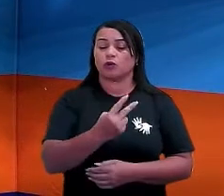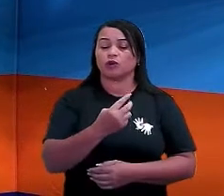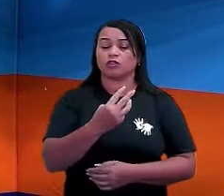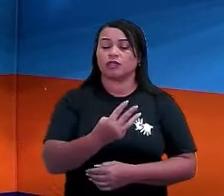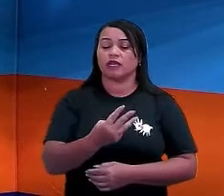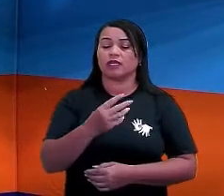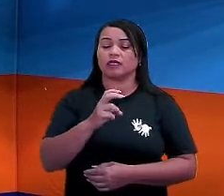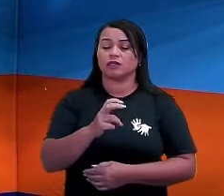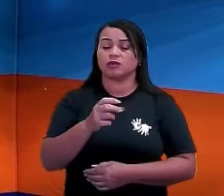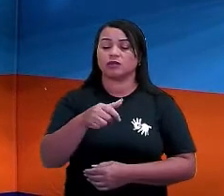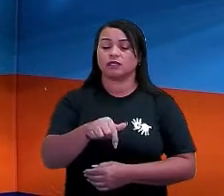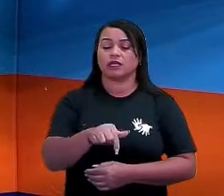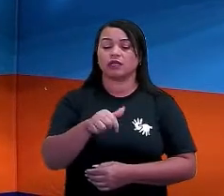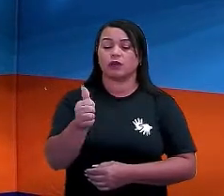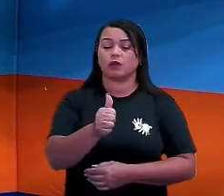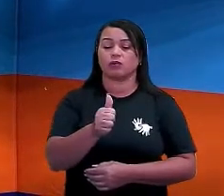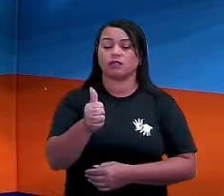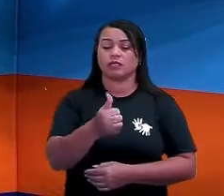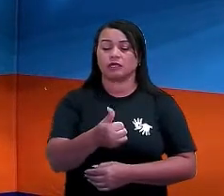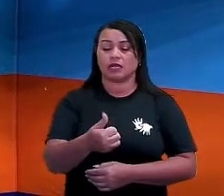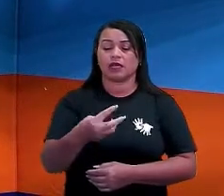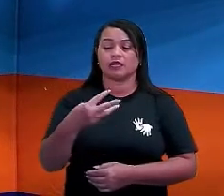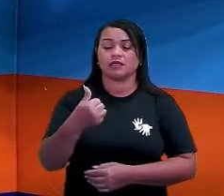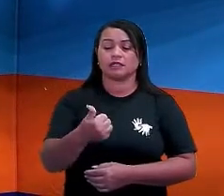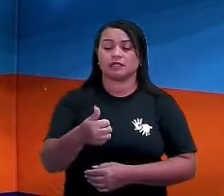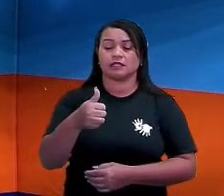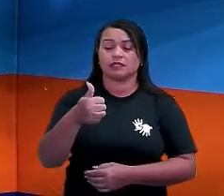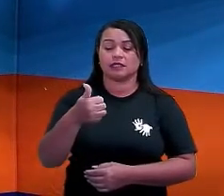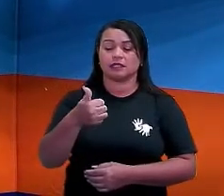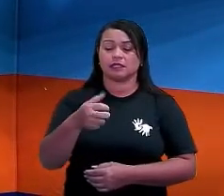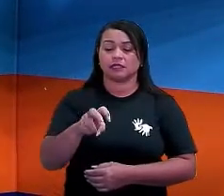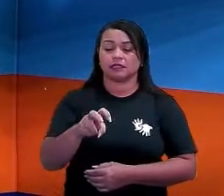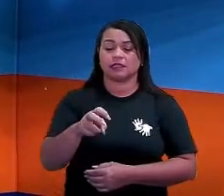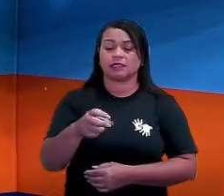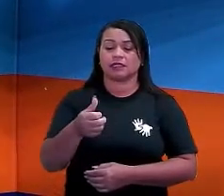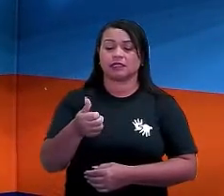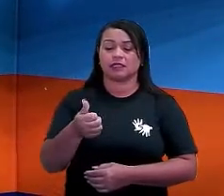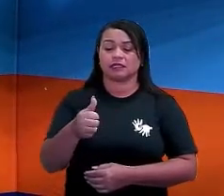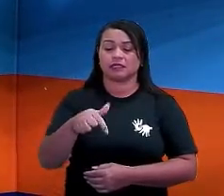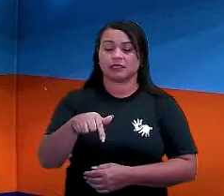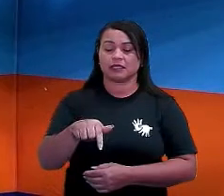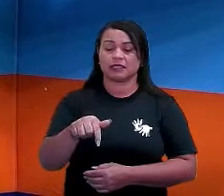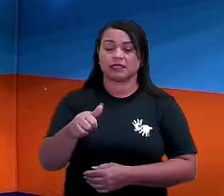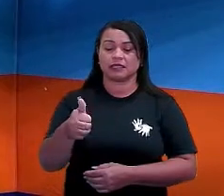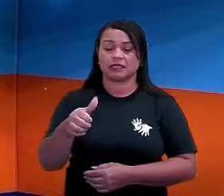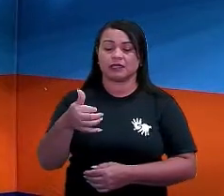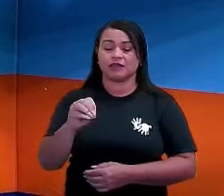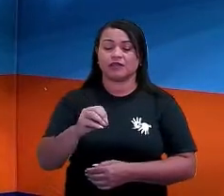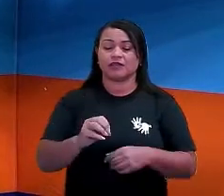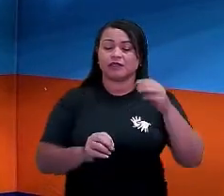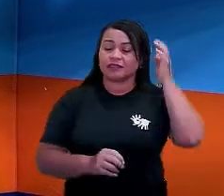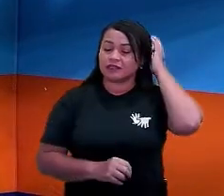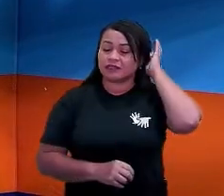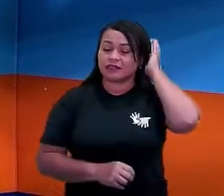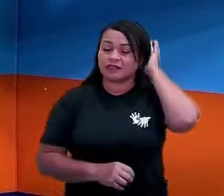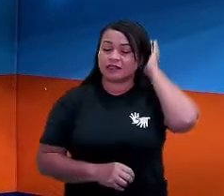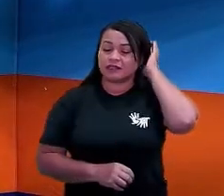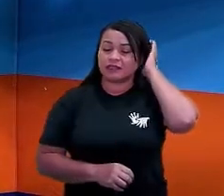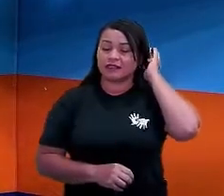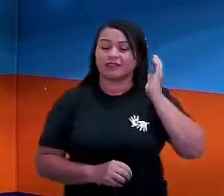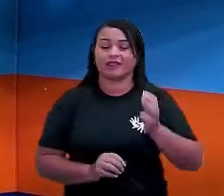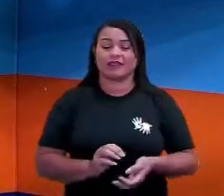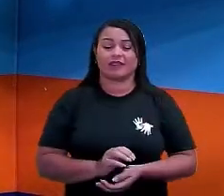3, 5, 7, 11, 13, 15, 19. Então o que é que eu tenho aqui? A sequência dos